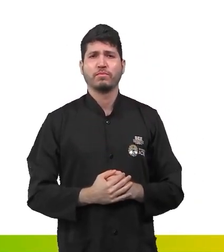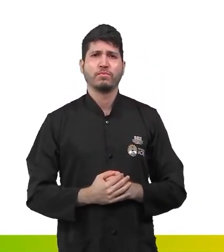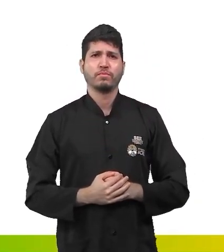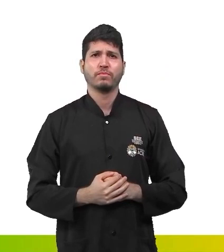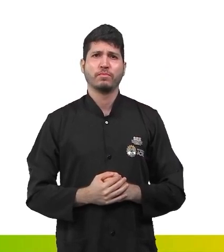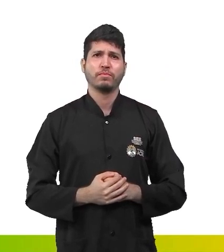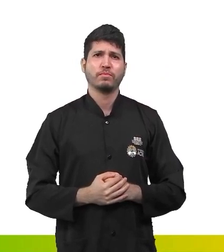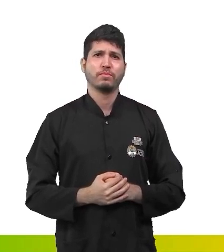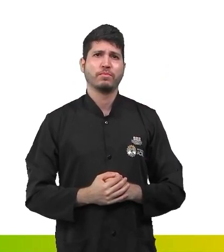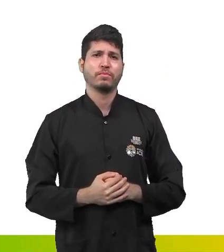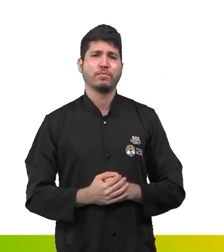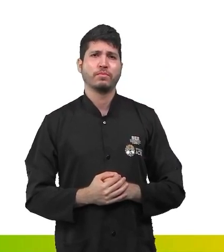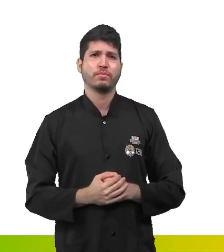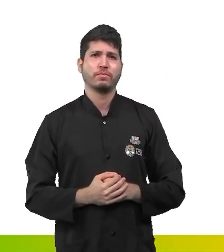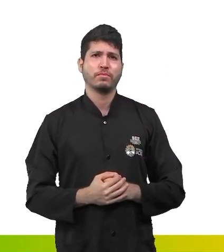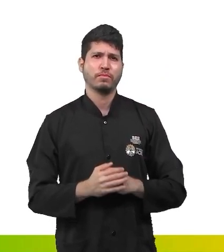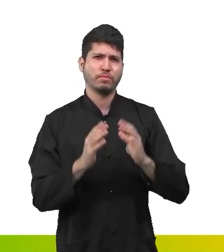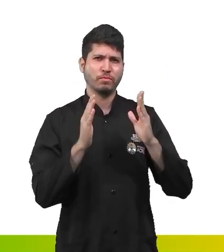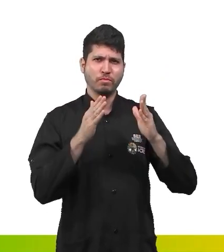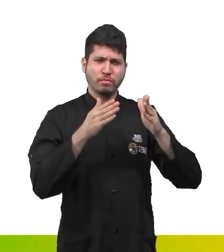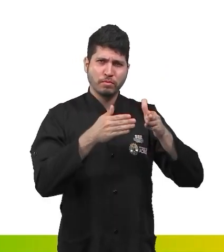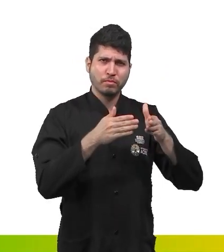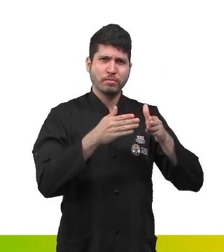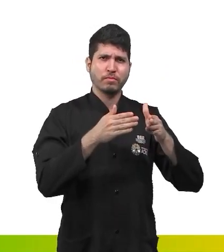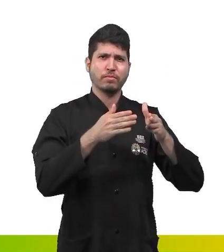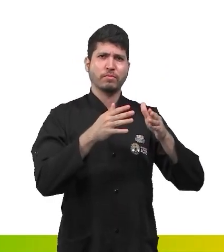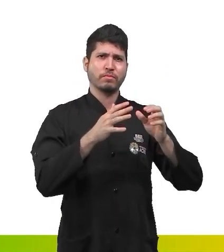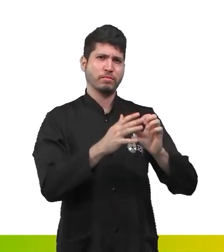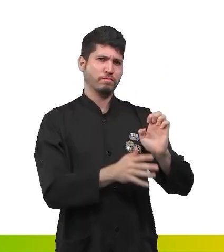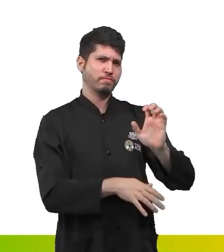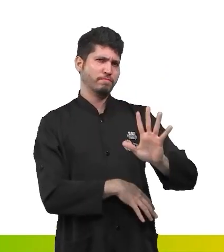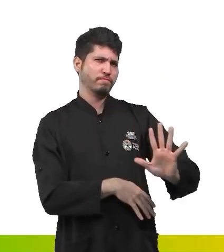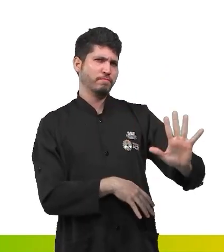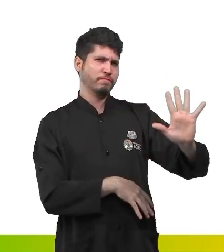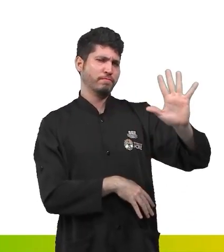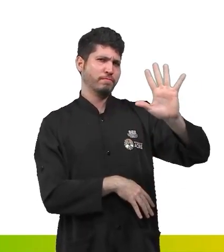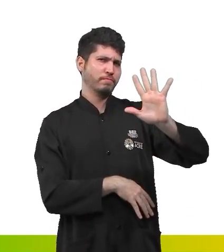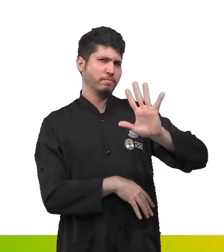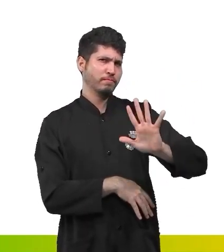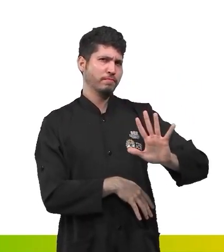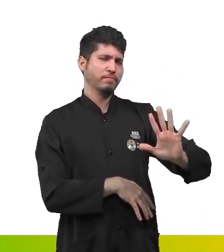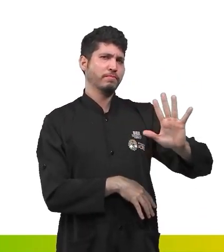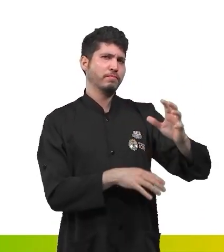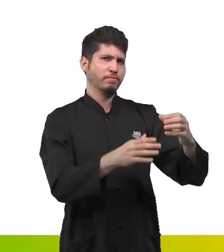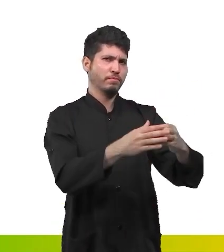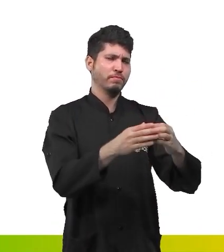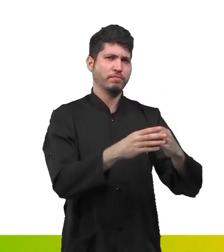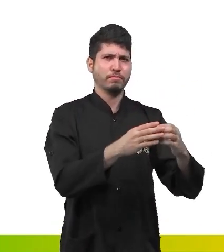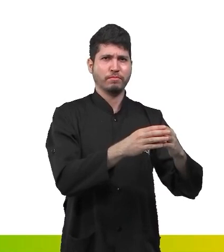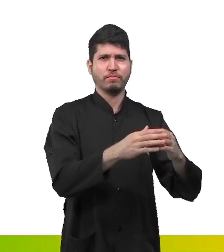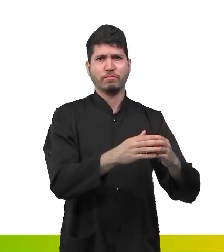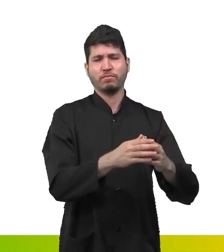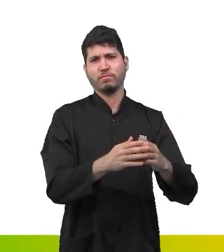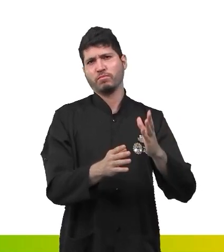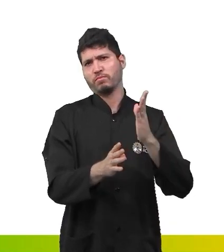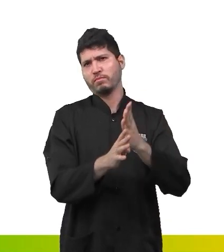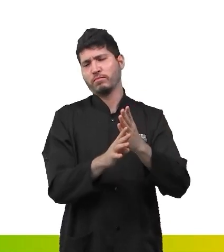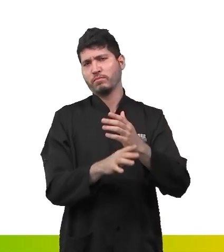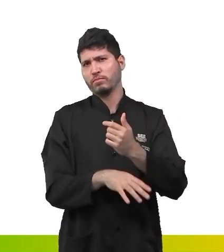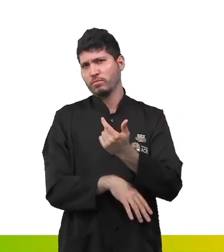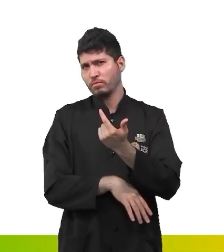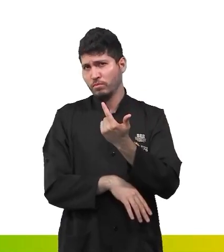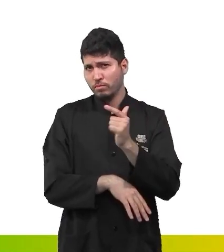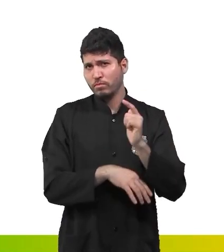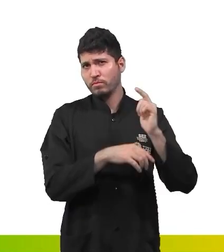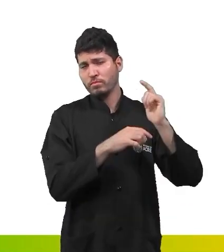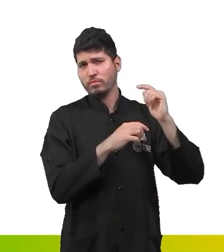que privilegiou padrões europeus, olha, já sabemos de que padrões a gente está falando, em detrimento de outras matrizes. Assinale o termo